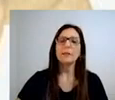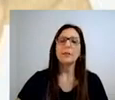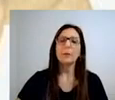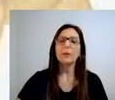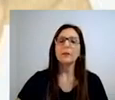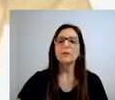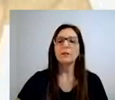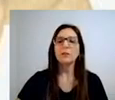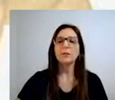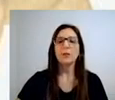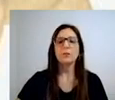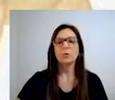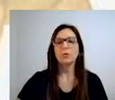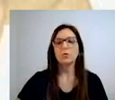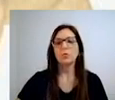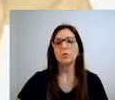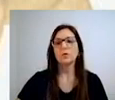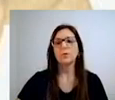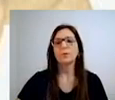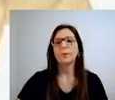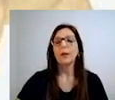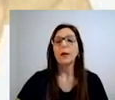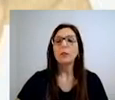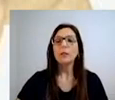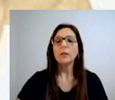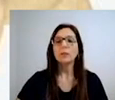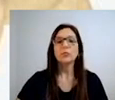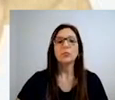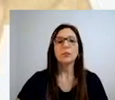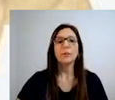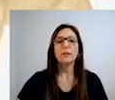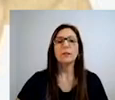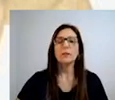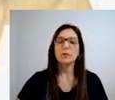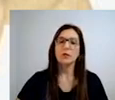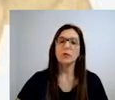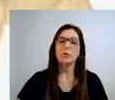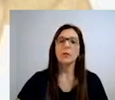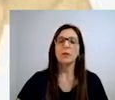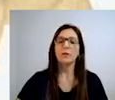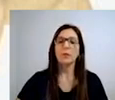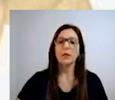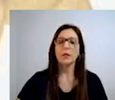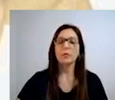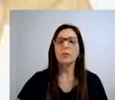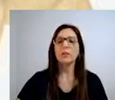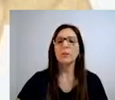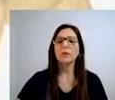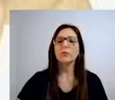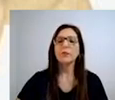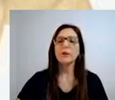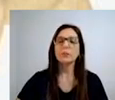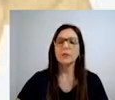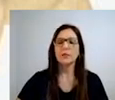apresentam apenas 23 cromossomos. A união de um gameta masculino e um gameta feminino é chamada